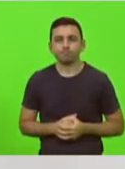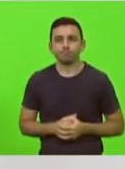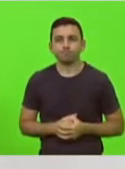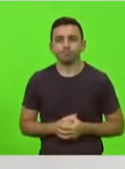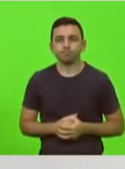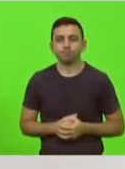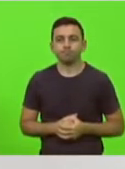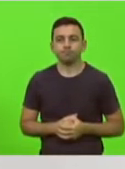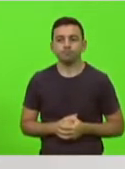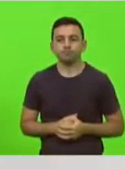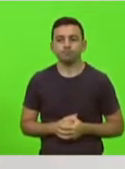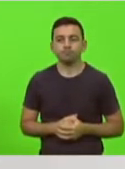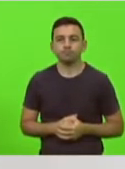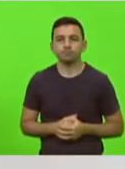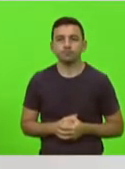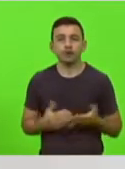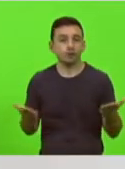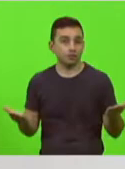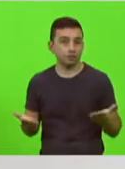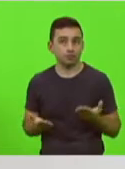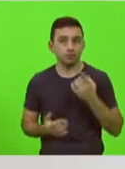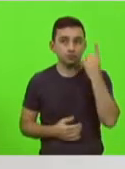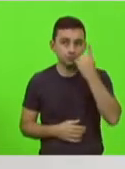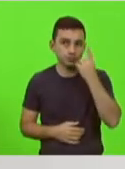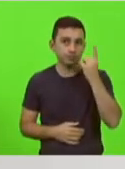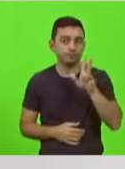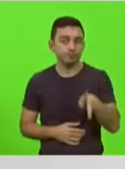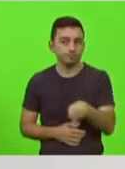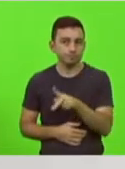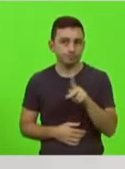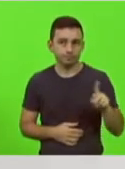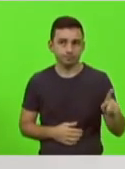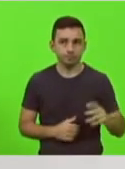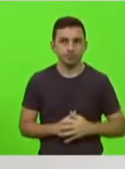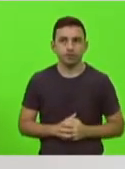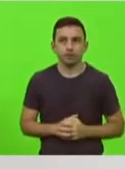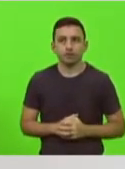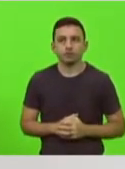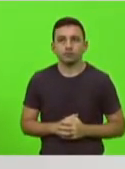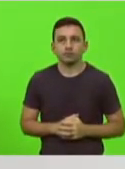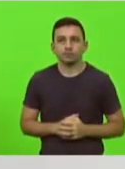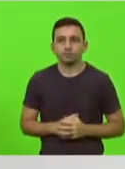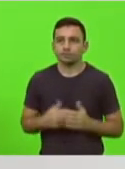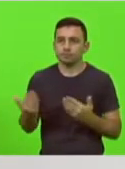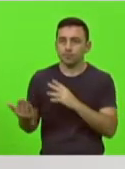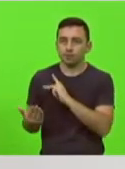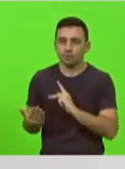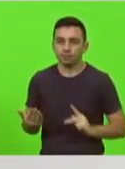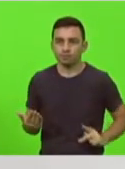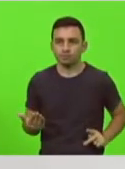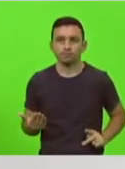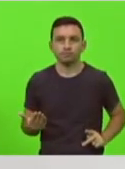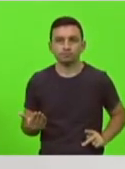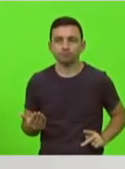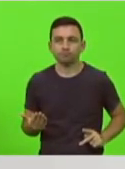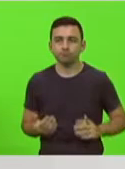Com a palavra, o deputado padre Pedro Baldiceira. Senhor presidente,